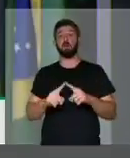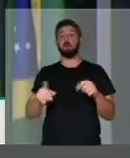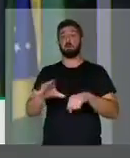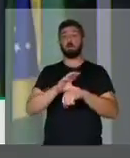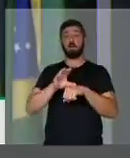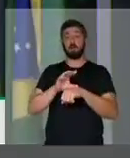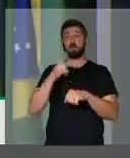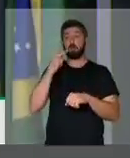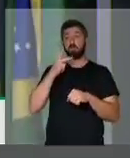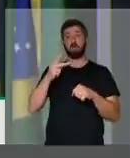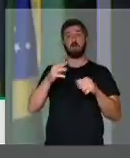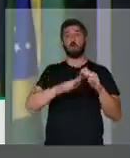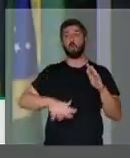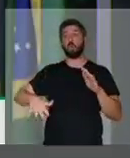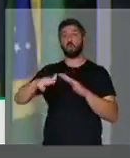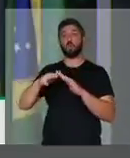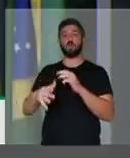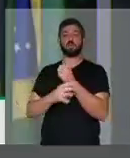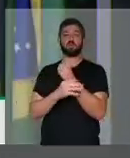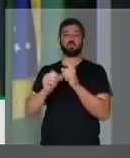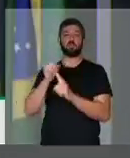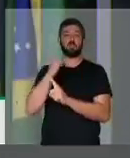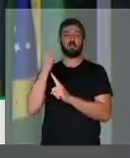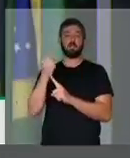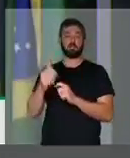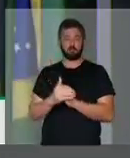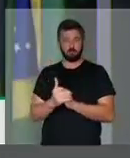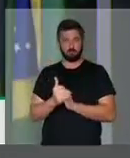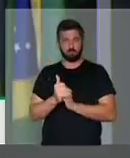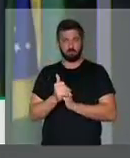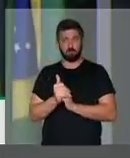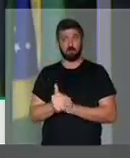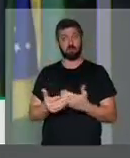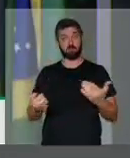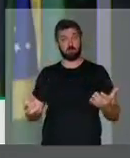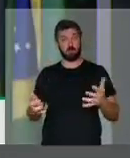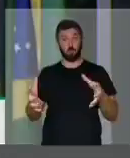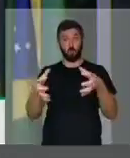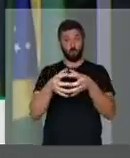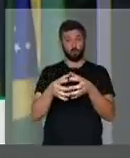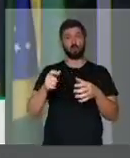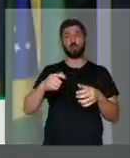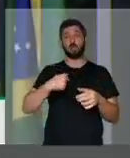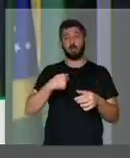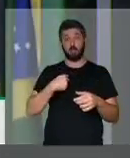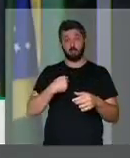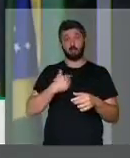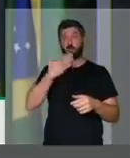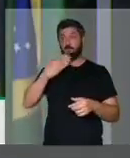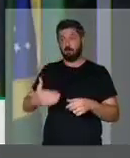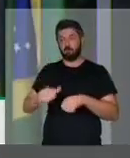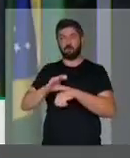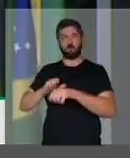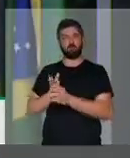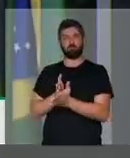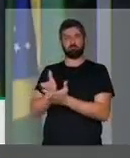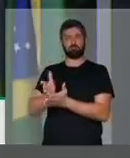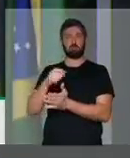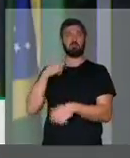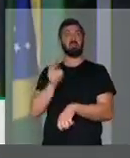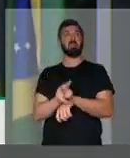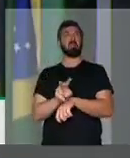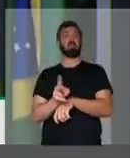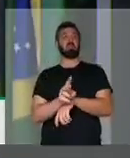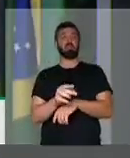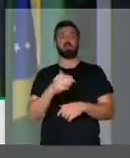Constituição trata do conjunto da Seguridade Social. E nós sabemos que quando se trata do conjunto, e eu sou constitucionalista, eu vou nessa linha, eu não sou